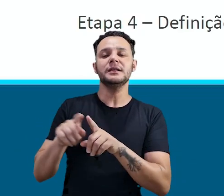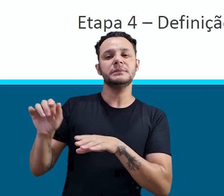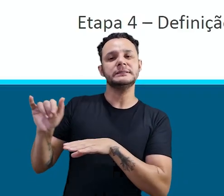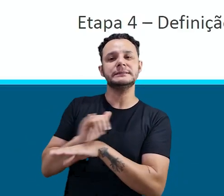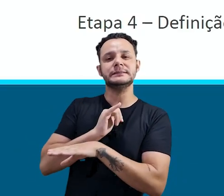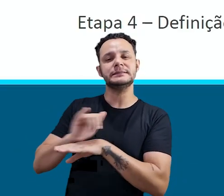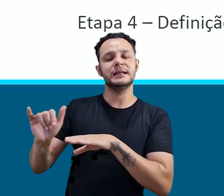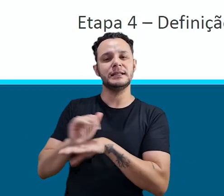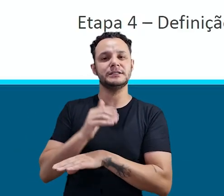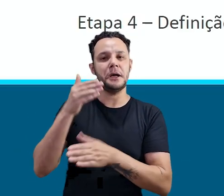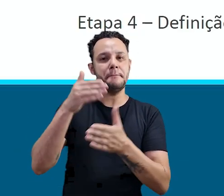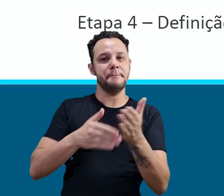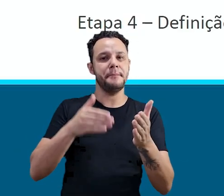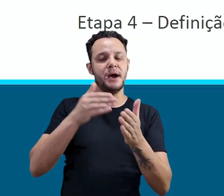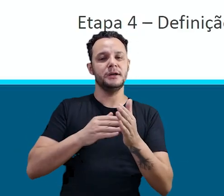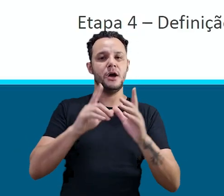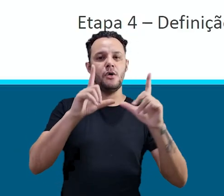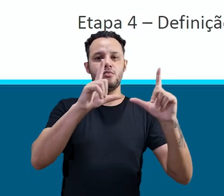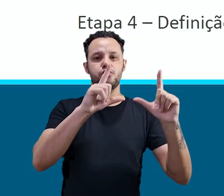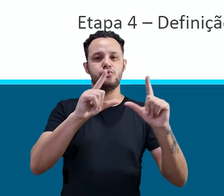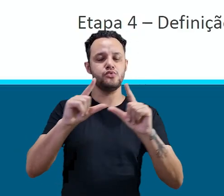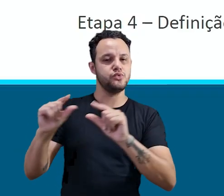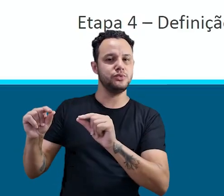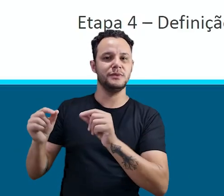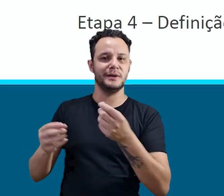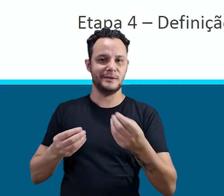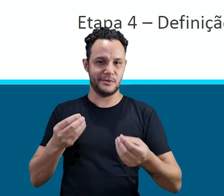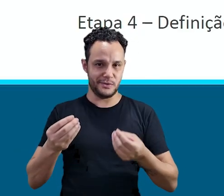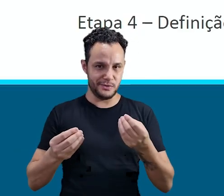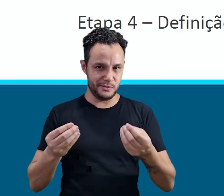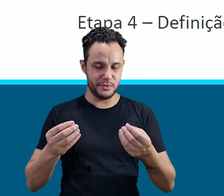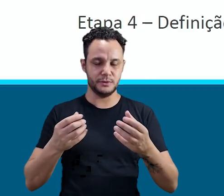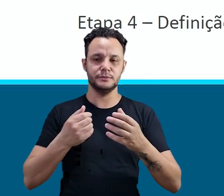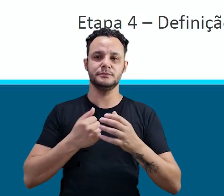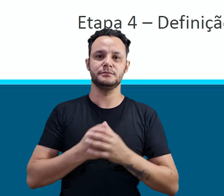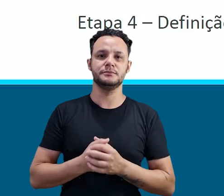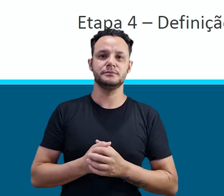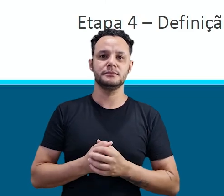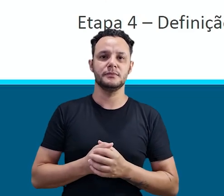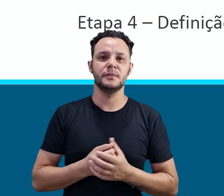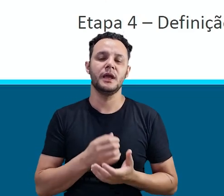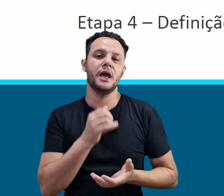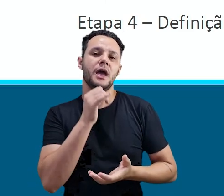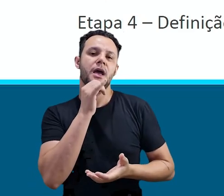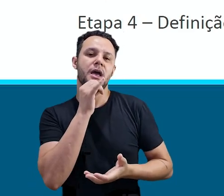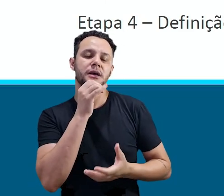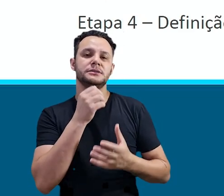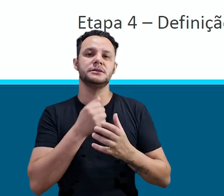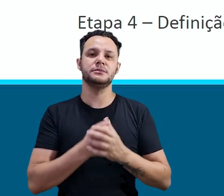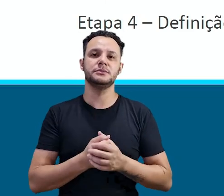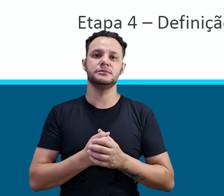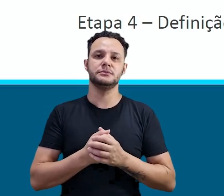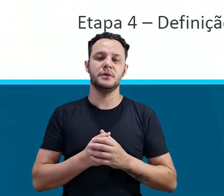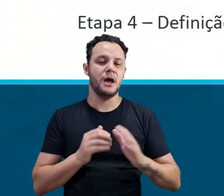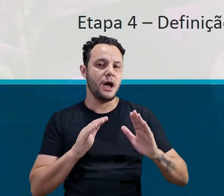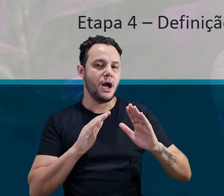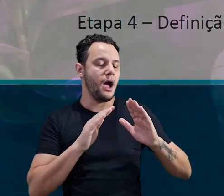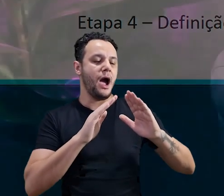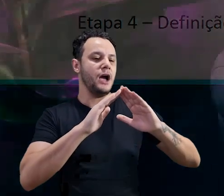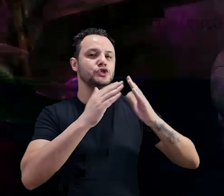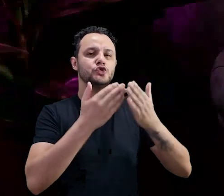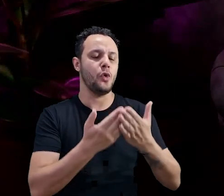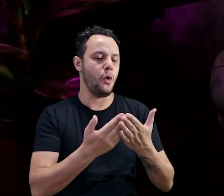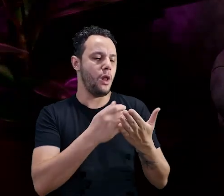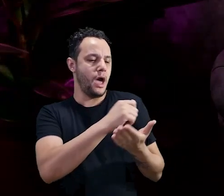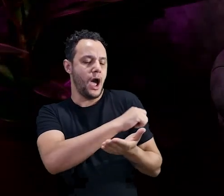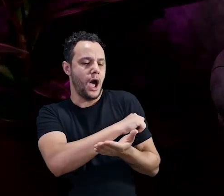estratégias para eliminar essas barreiras. Então, eu tenho uma escola que vamos supor, né, eu tenho um caso de um